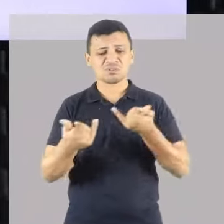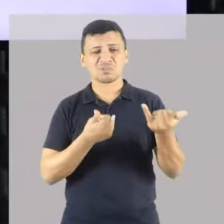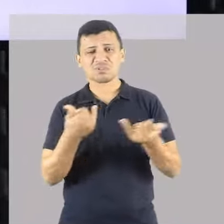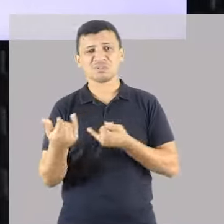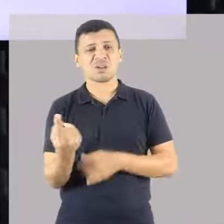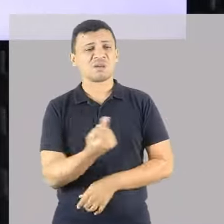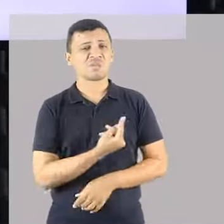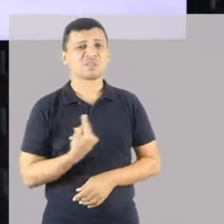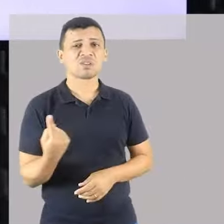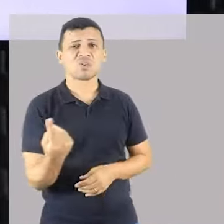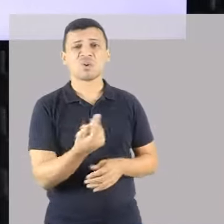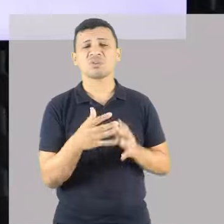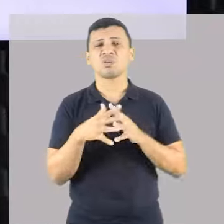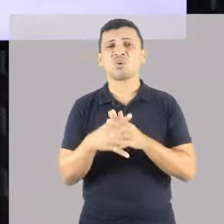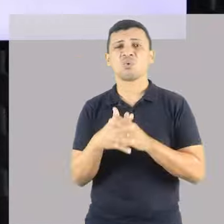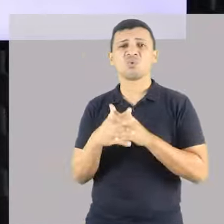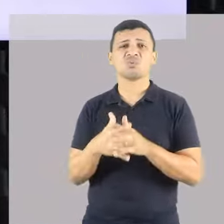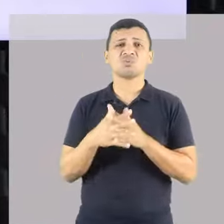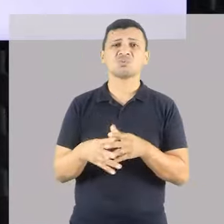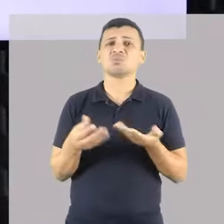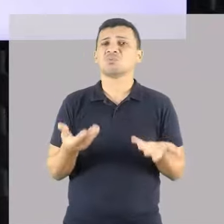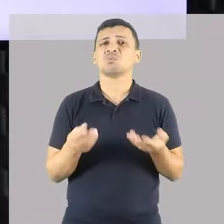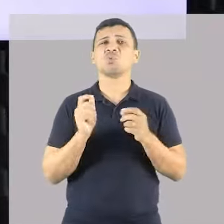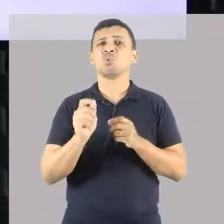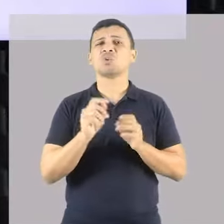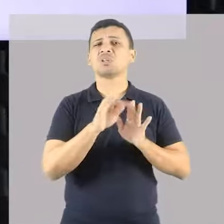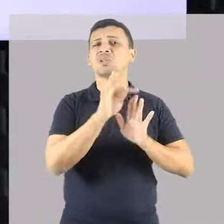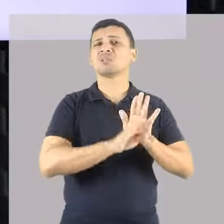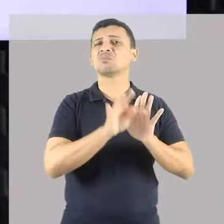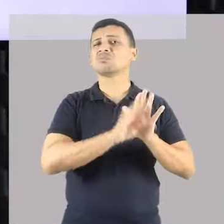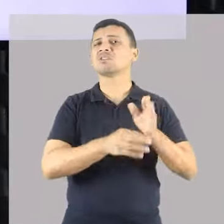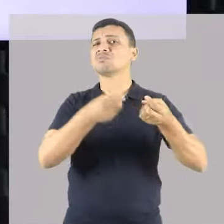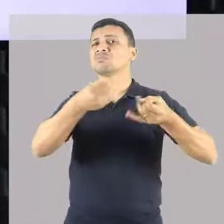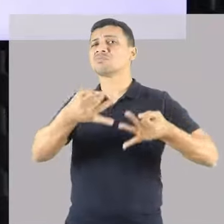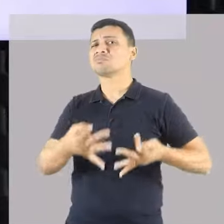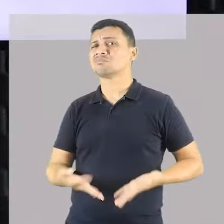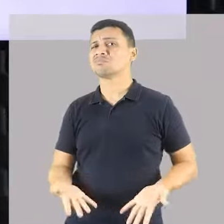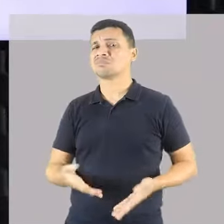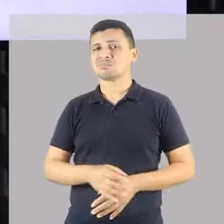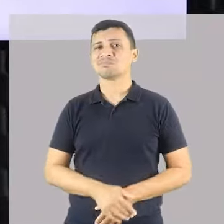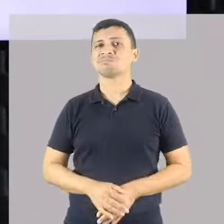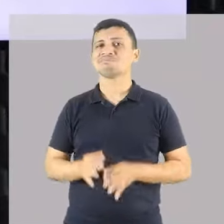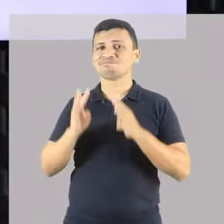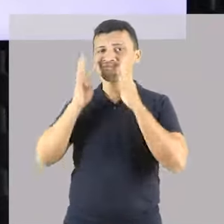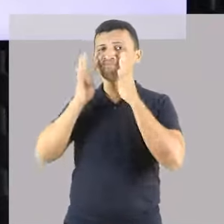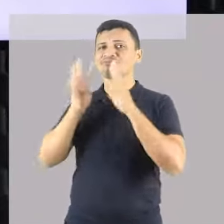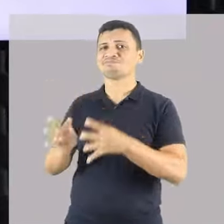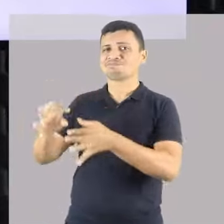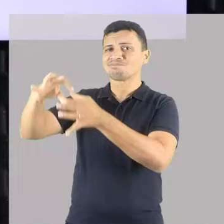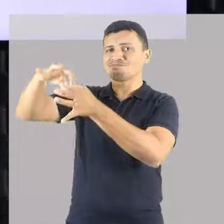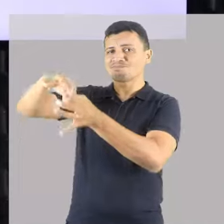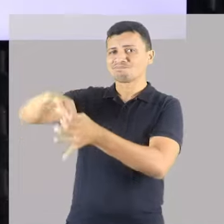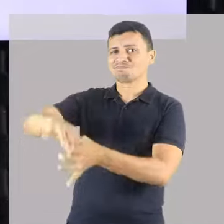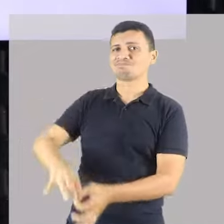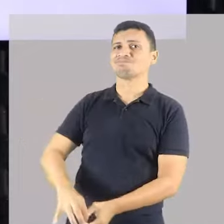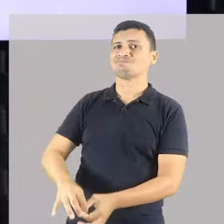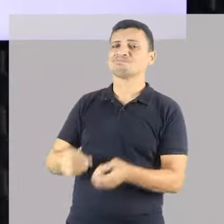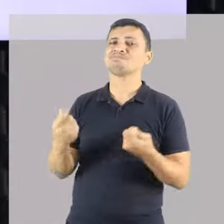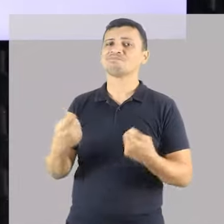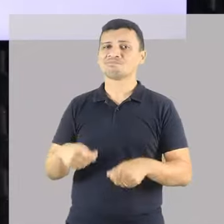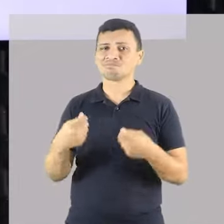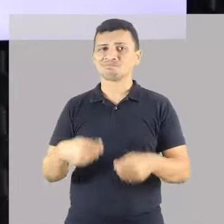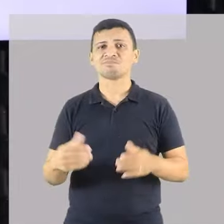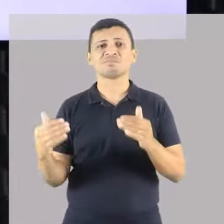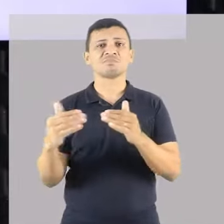fica sem saber de fato sobre o que que ele está falando então atentem para esse detalhe da coerência a coerência ela necessariamente